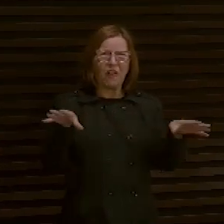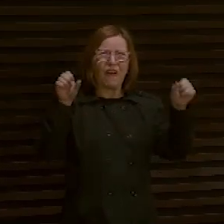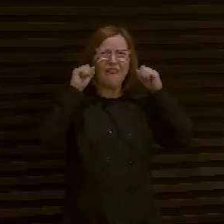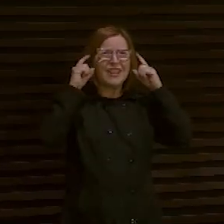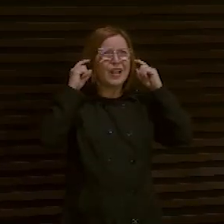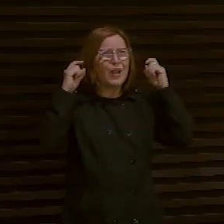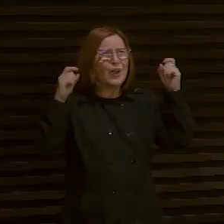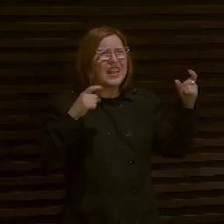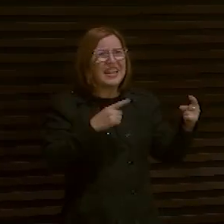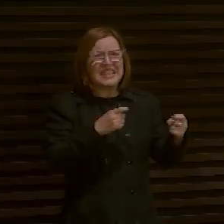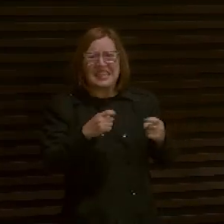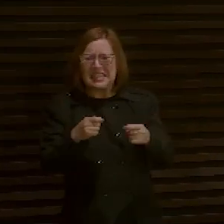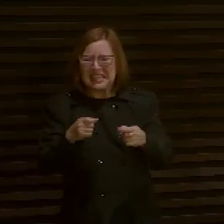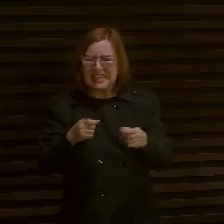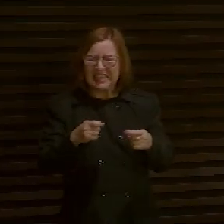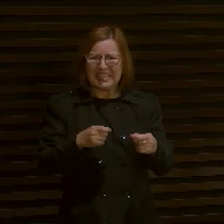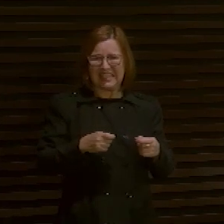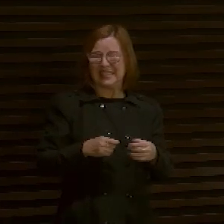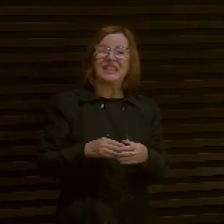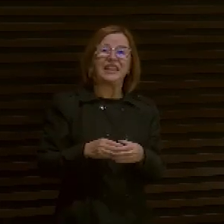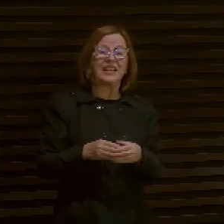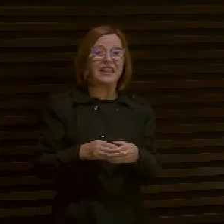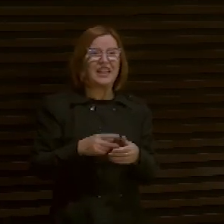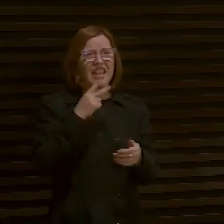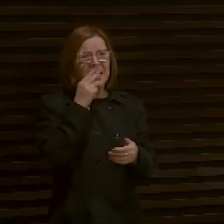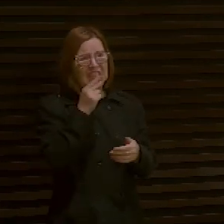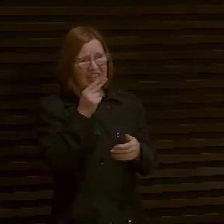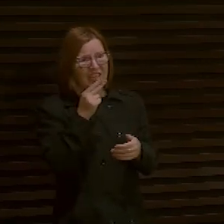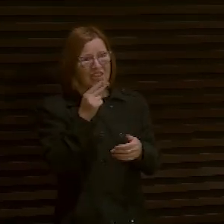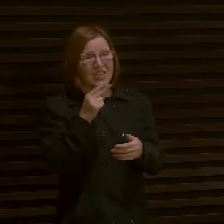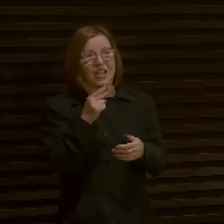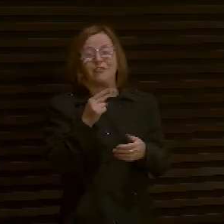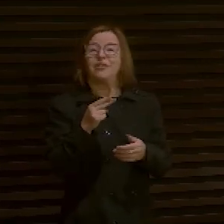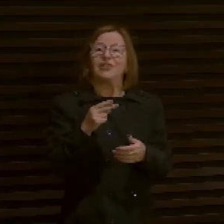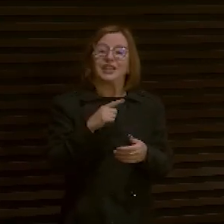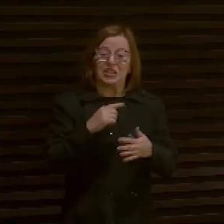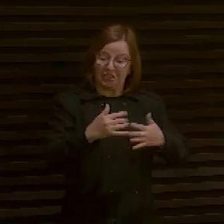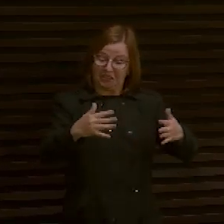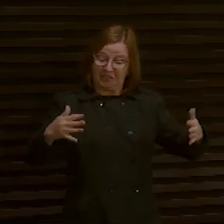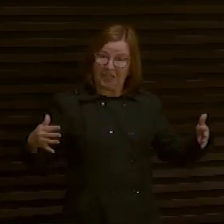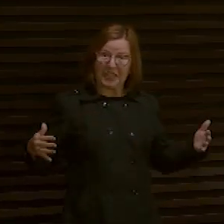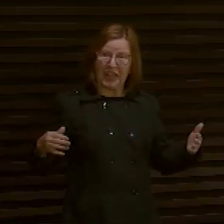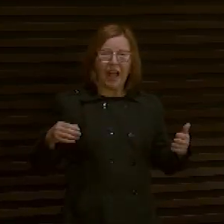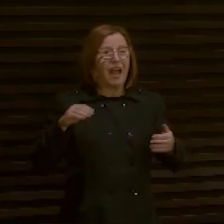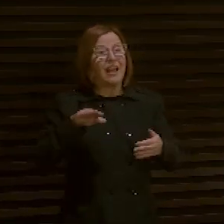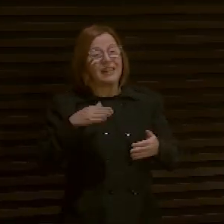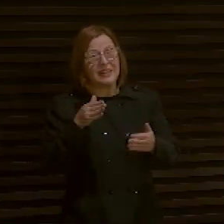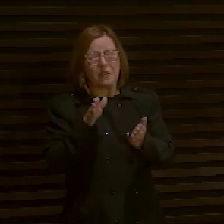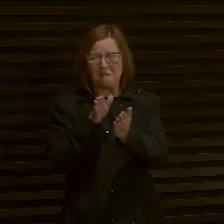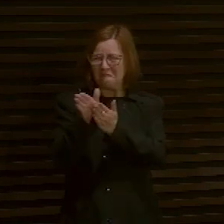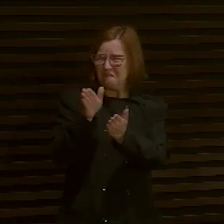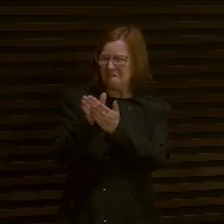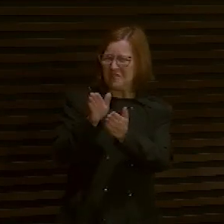sírios achavam que o rei de Israel armou uma emboscada e os sírios fugiram. E melhor ainda, os sírios deixaram todo o acampamento para